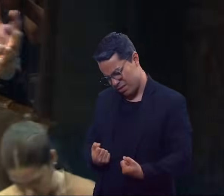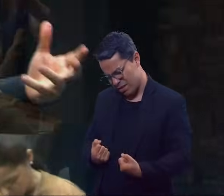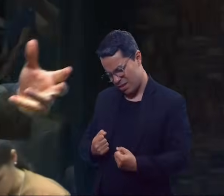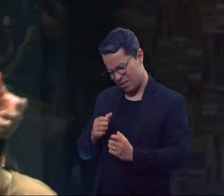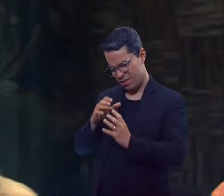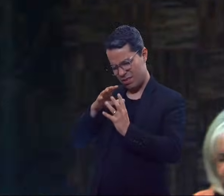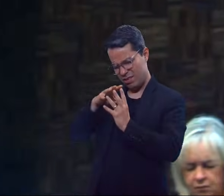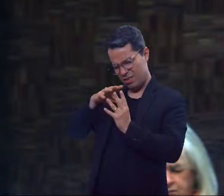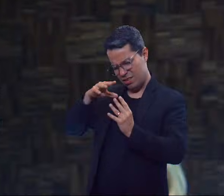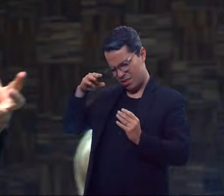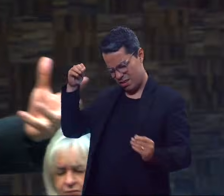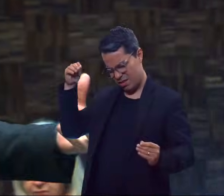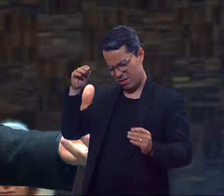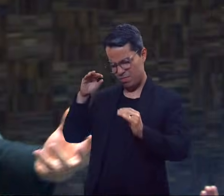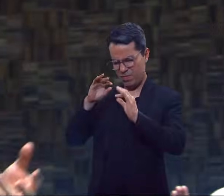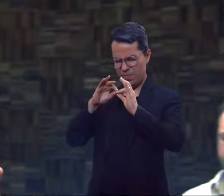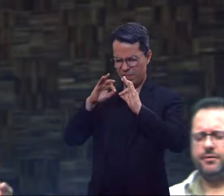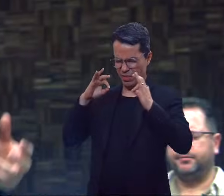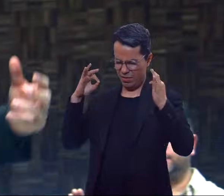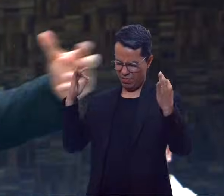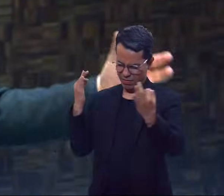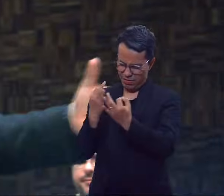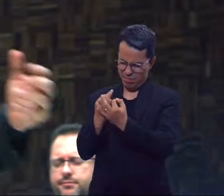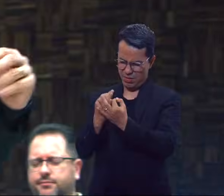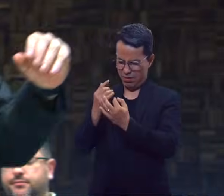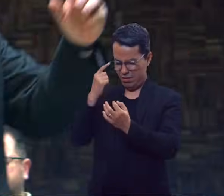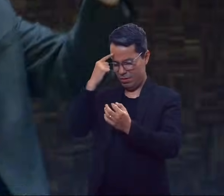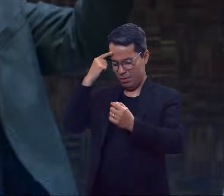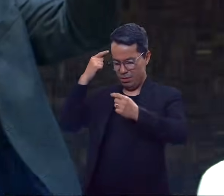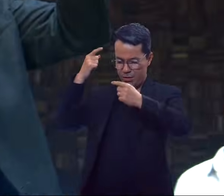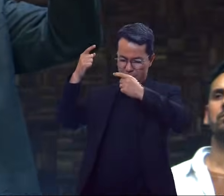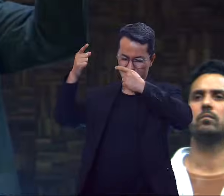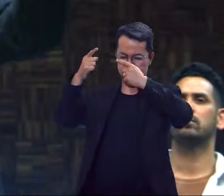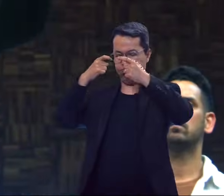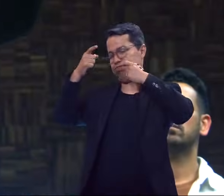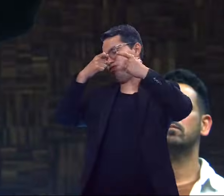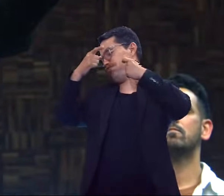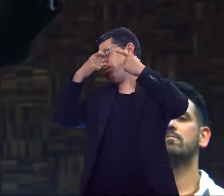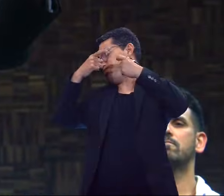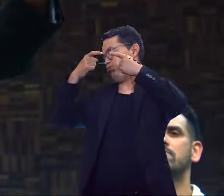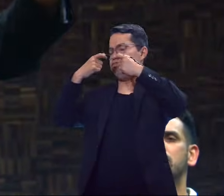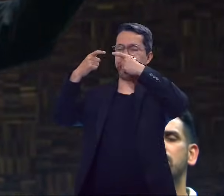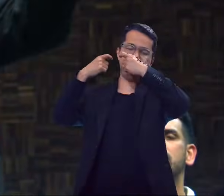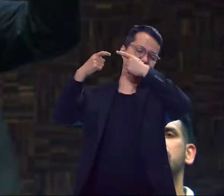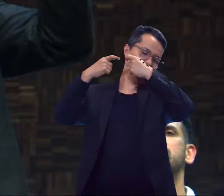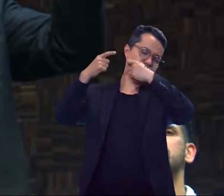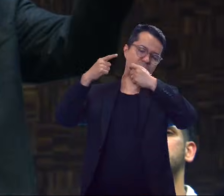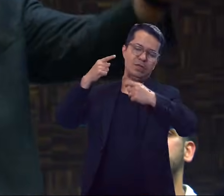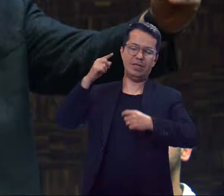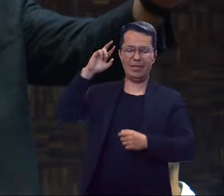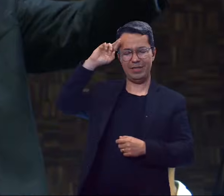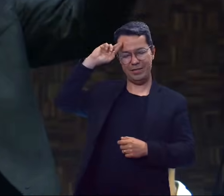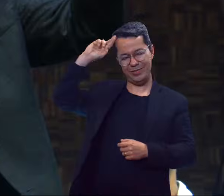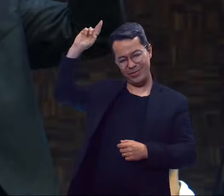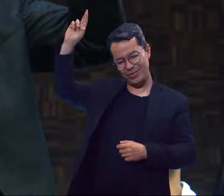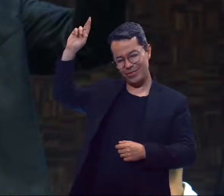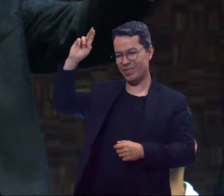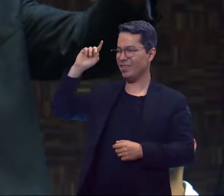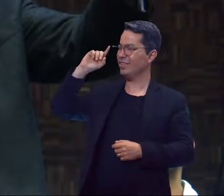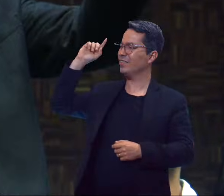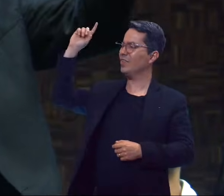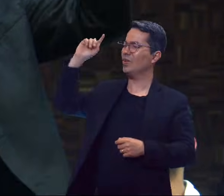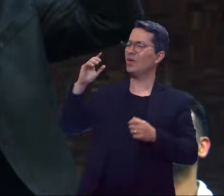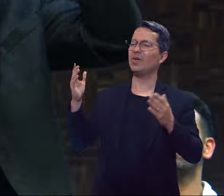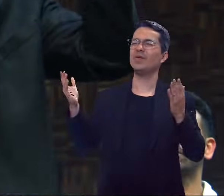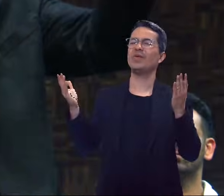na família, situações de conflitos que não sabem lidar. Que o Senhor, Pai, hoje derrame